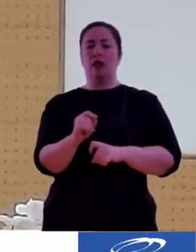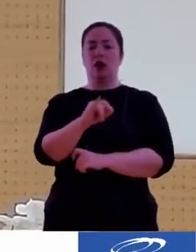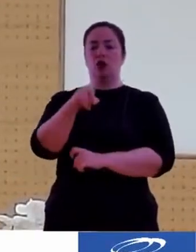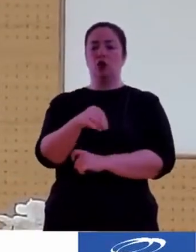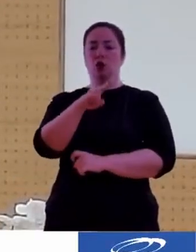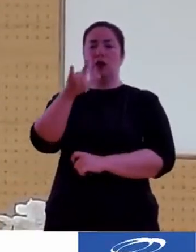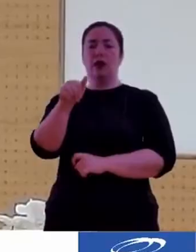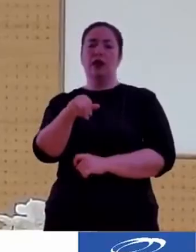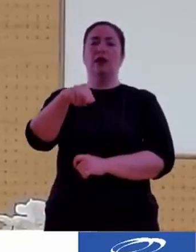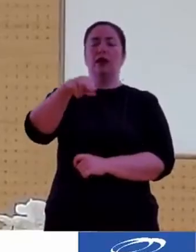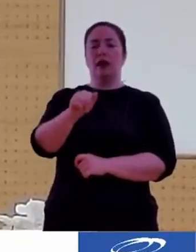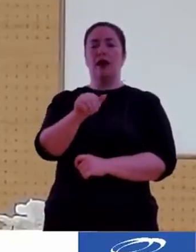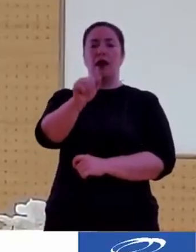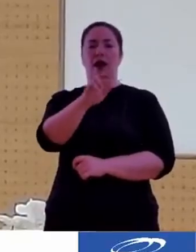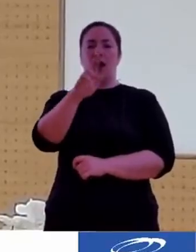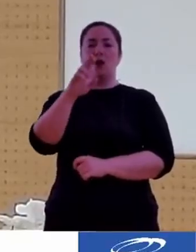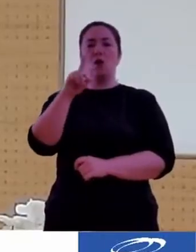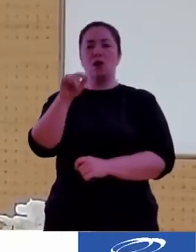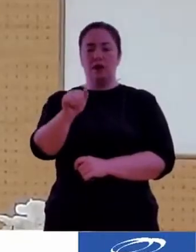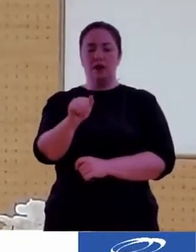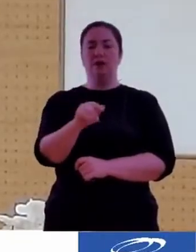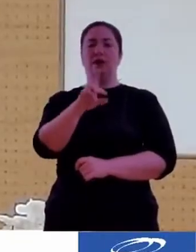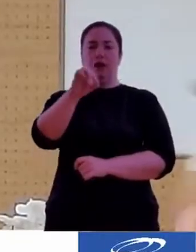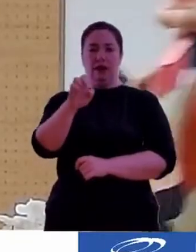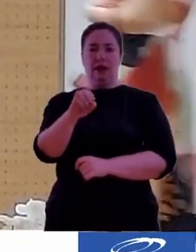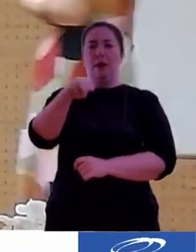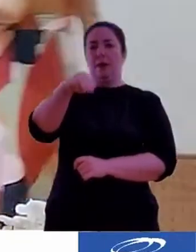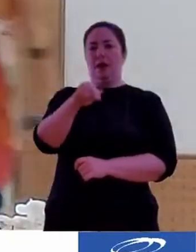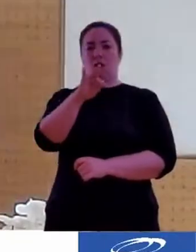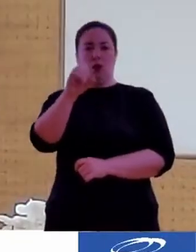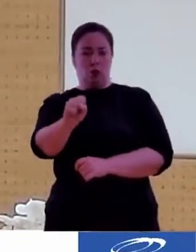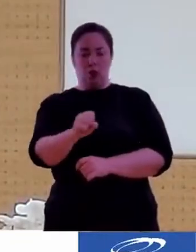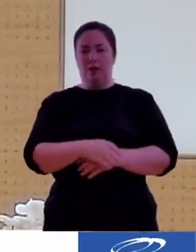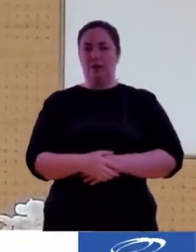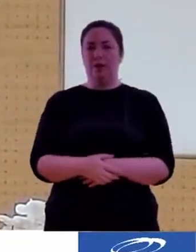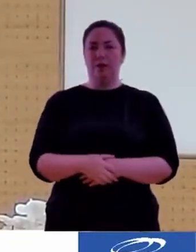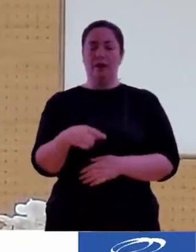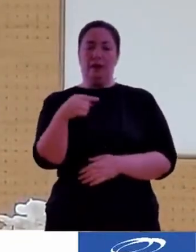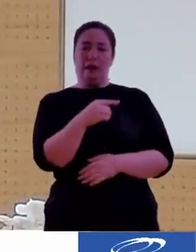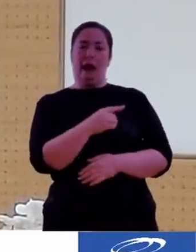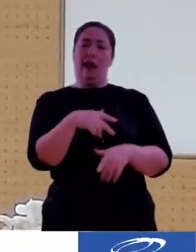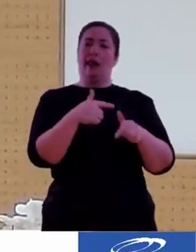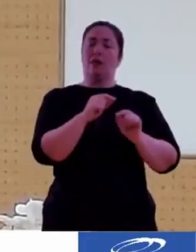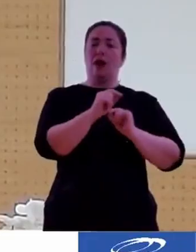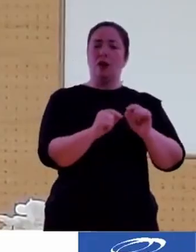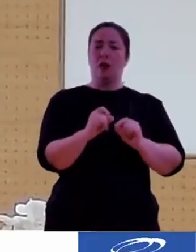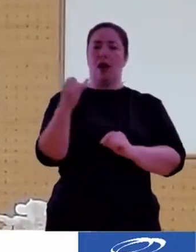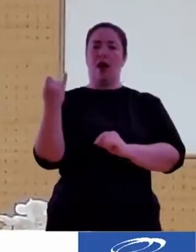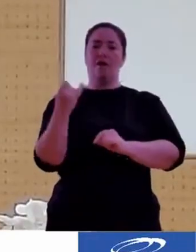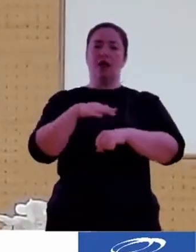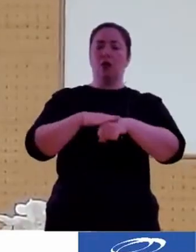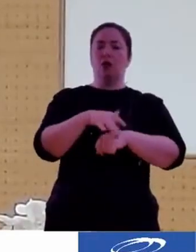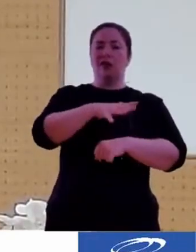Matos. Ela é médica infectologista do INTO, pesquisadora em saúde pública do Instituto Nacional de Infectologia Evandro